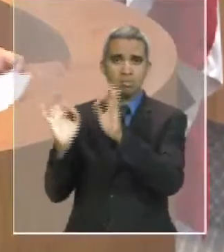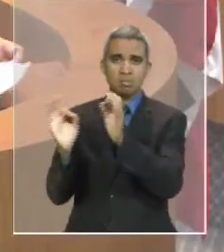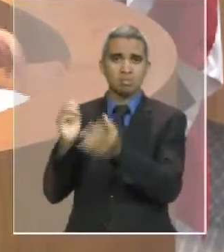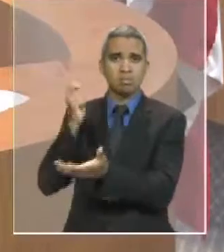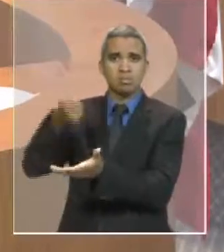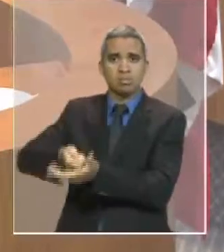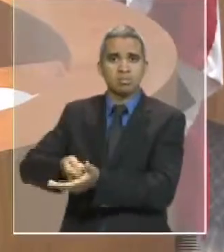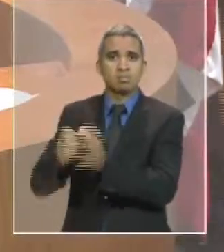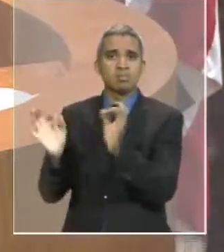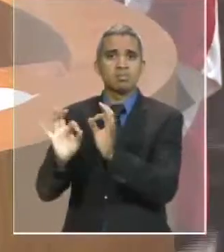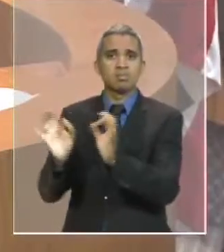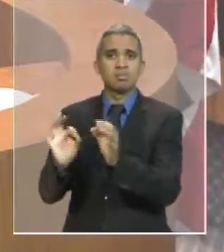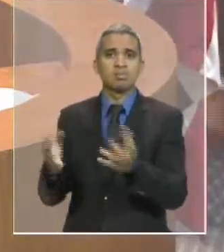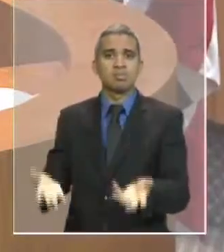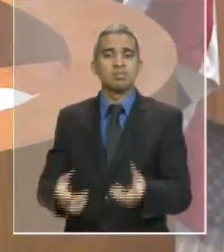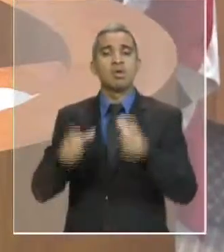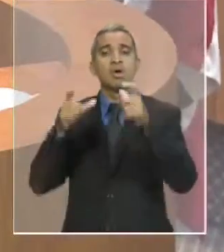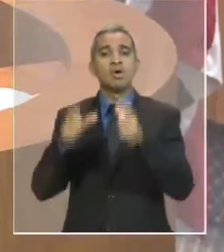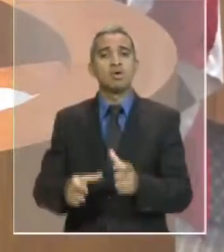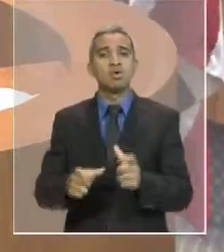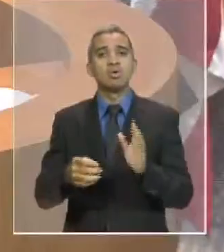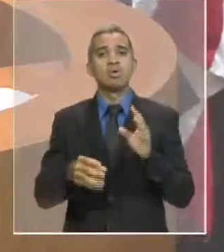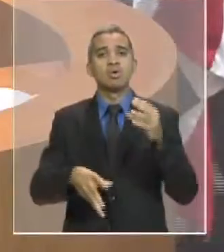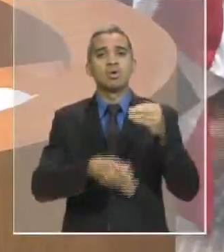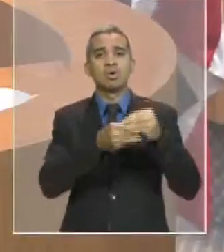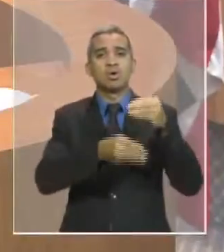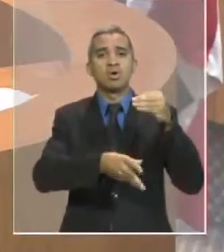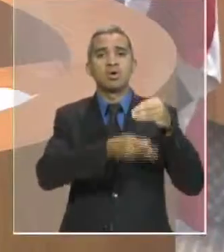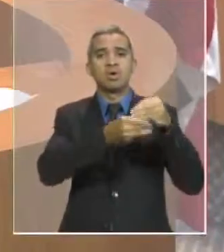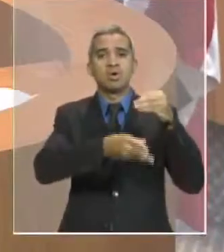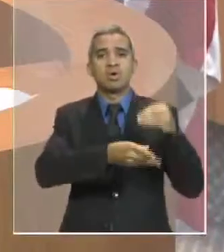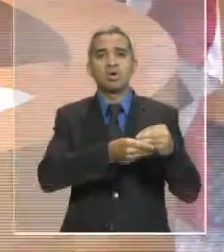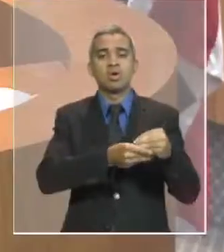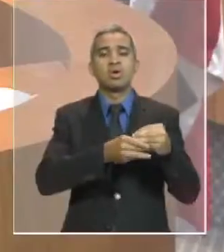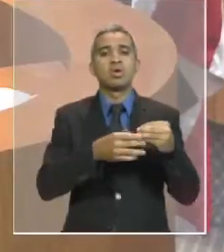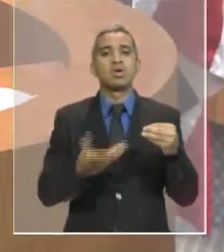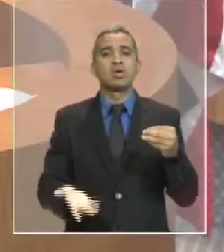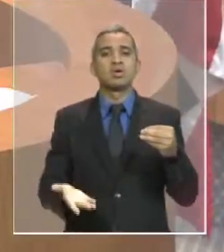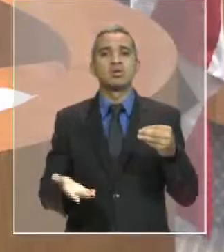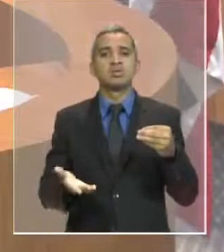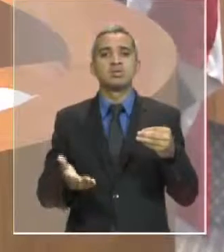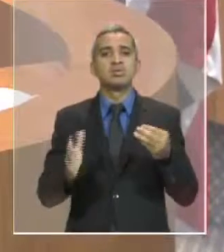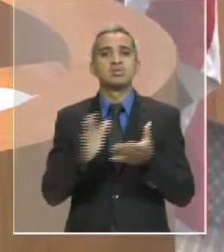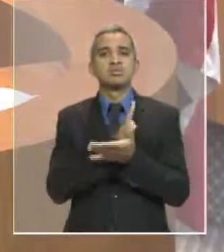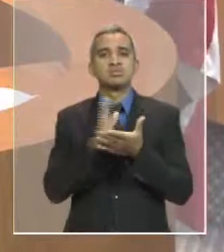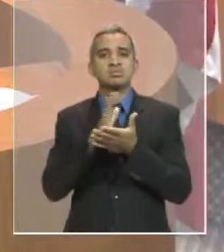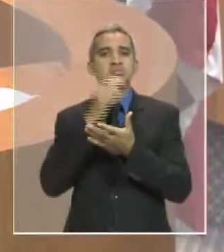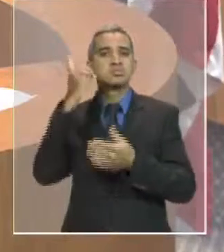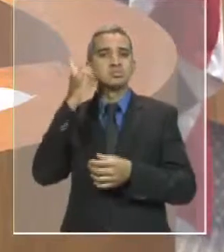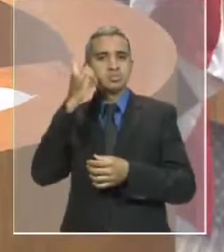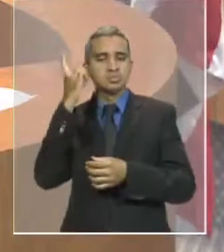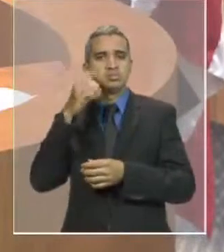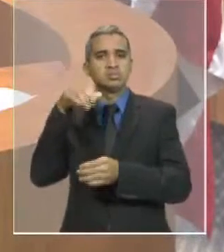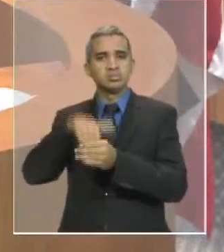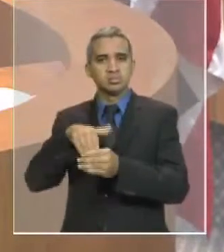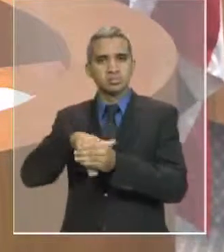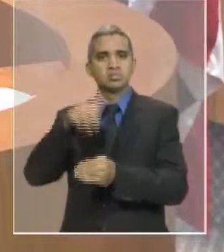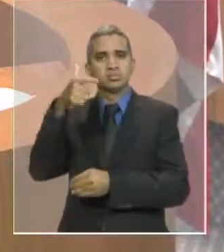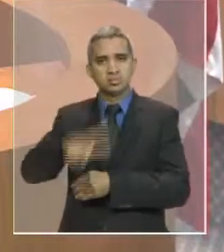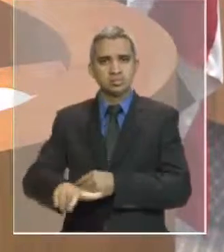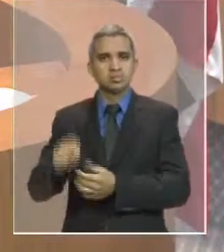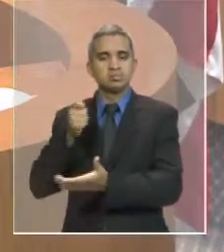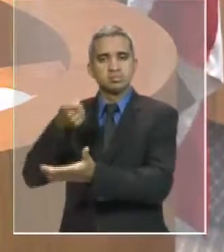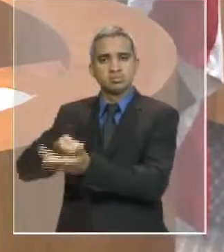se encontra as emendas de parlamentares que foram reeleitos, que apresentaram suas emendas e que não estão sendo